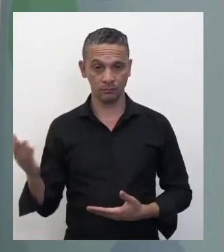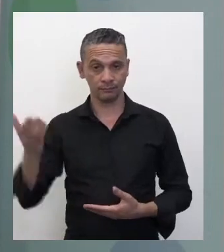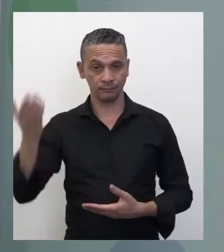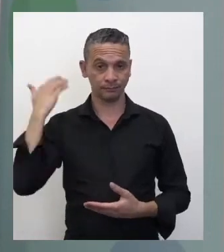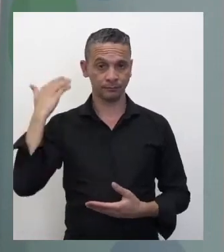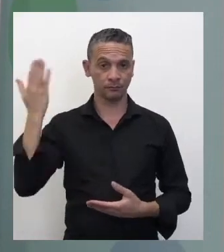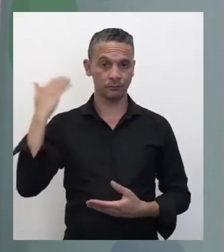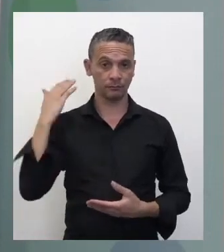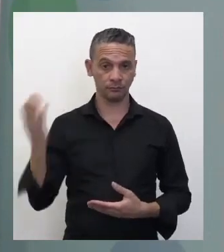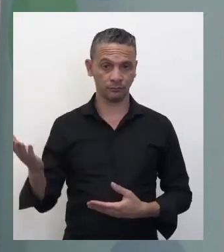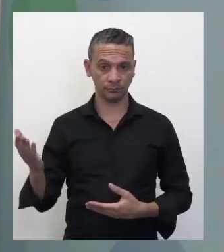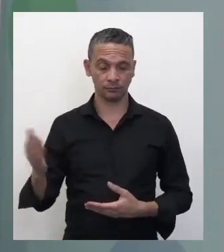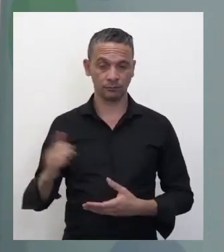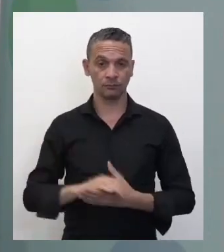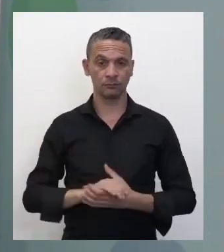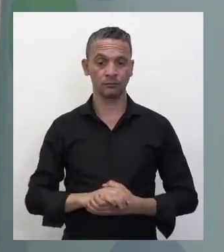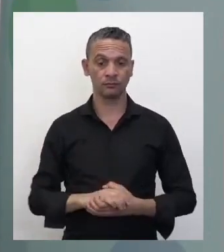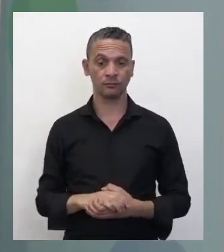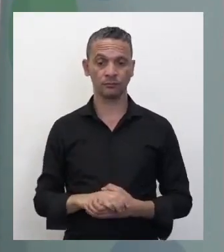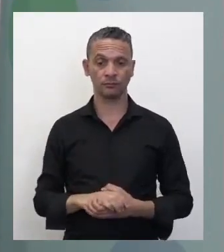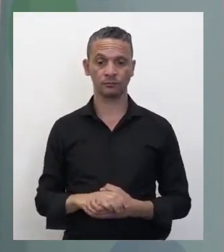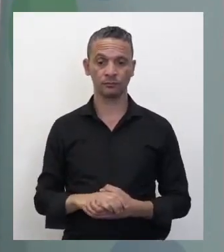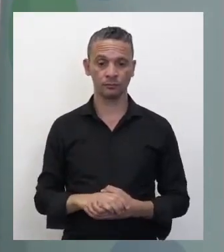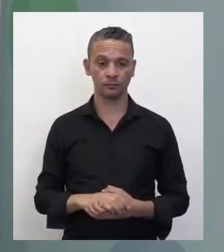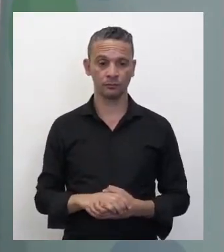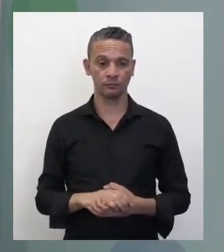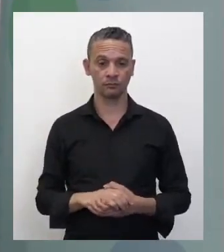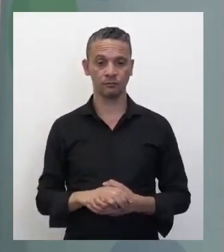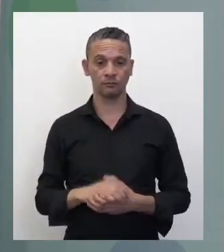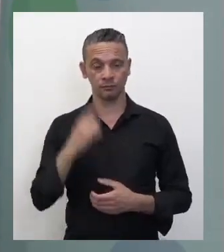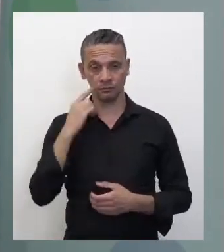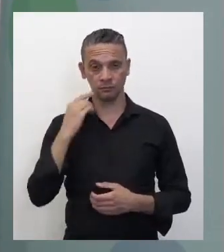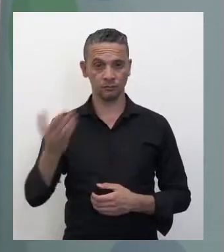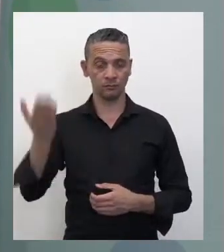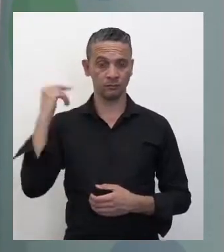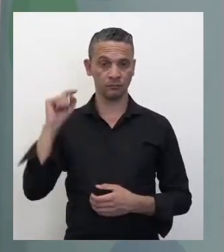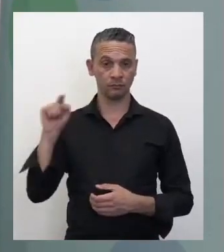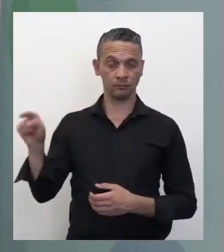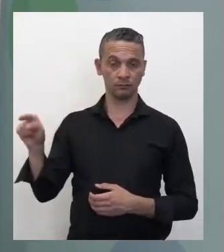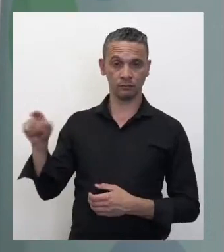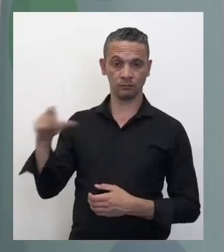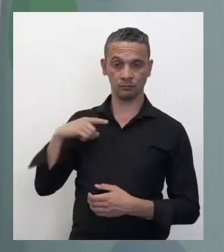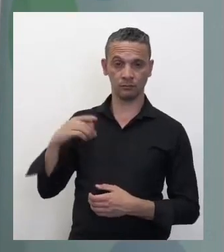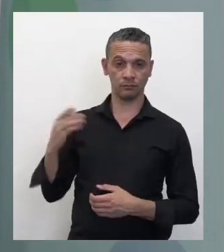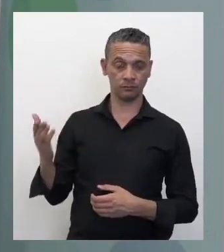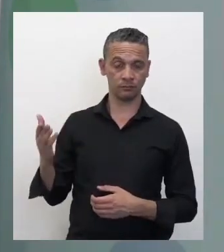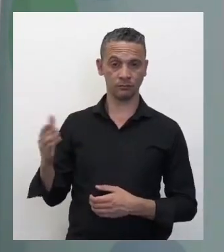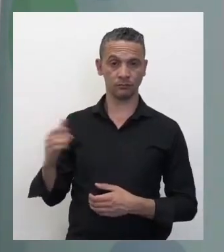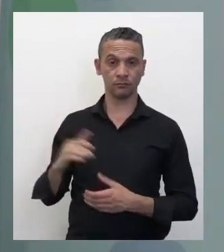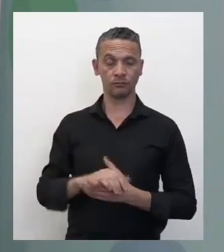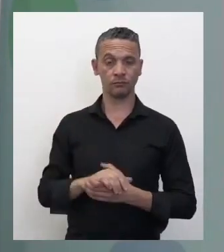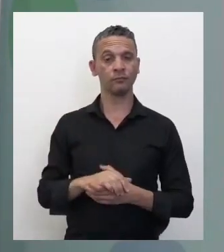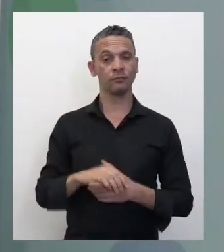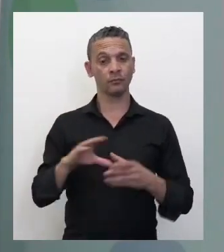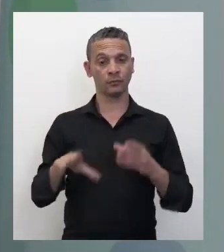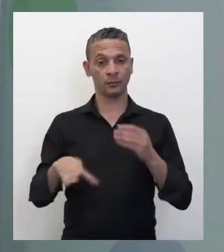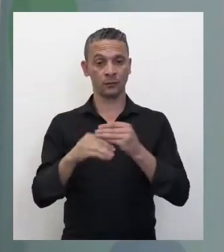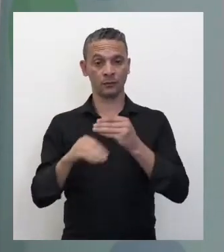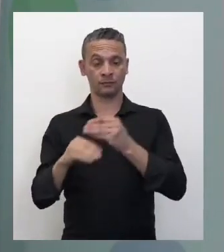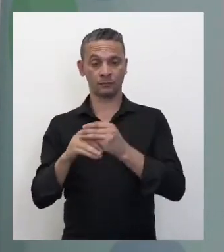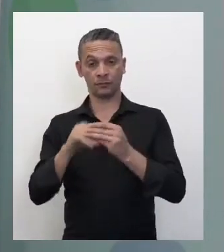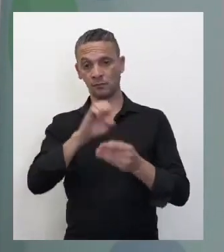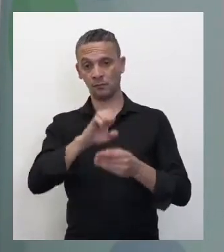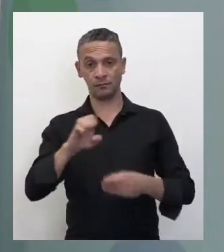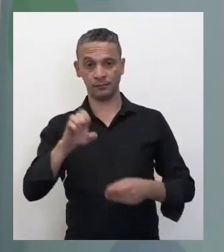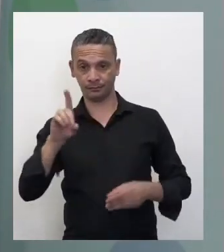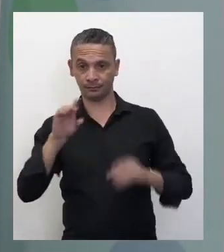ser pronunciado worked. E o verbo need no passado, needed. Então, a gente vai acrescentar o ed lá no